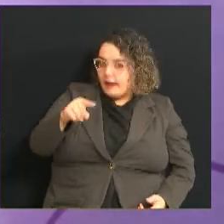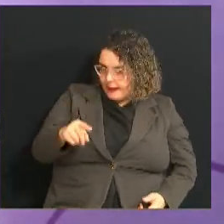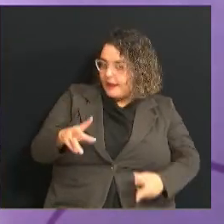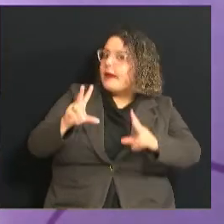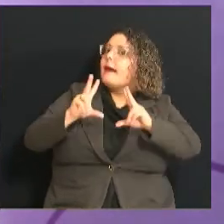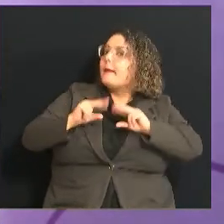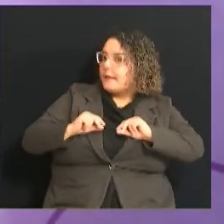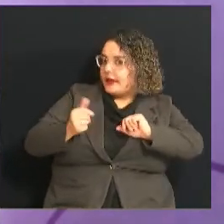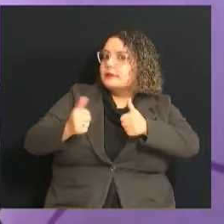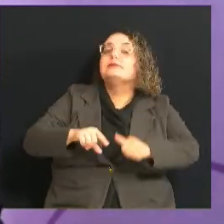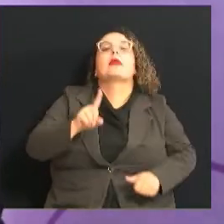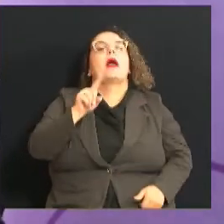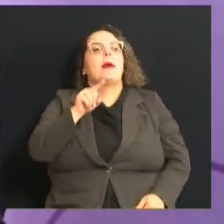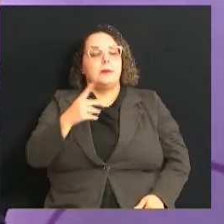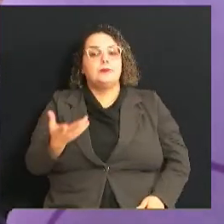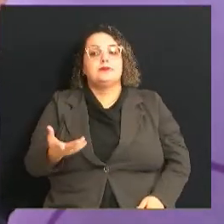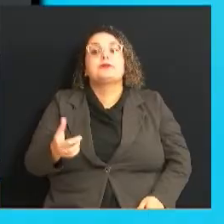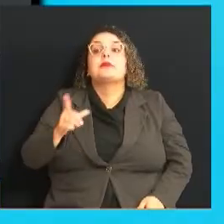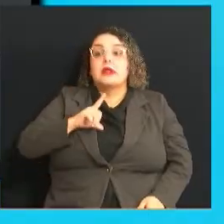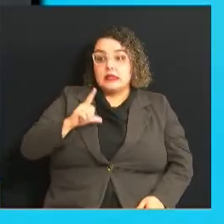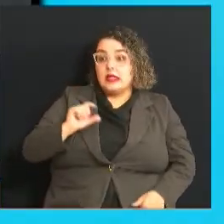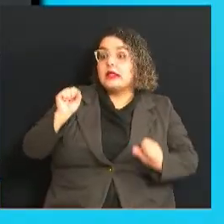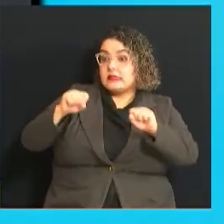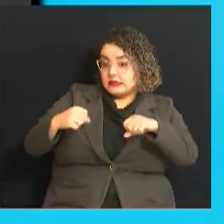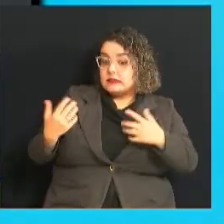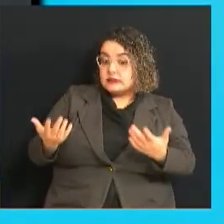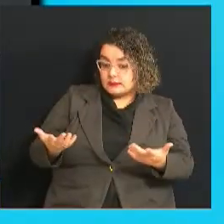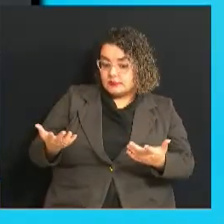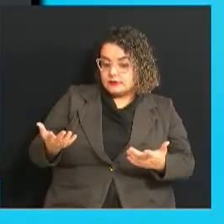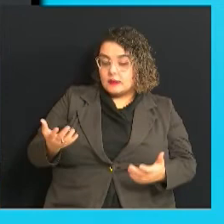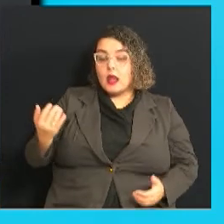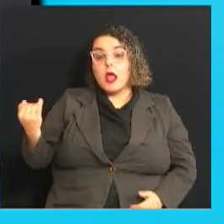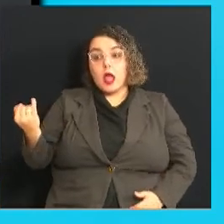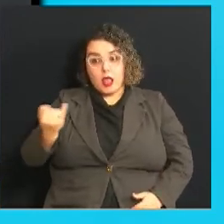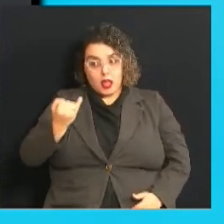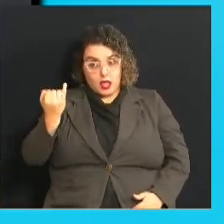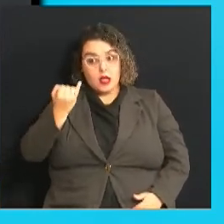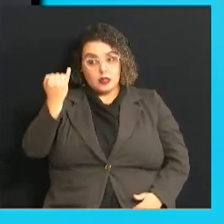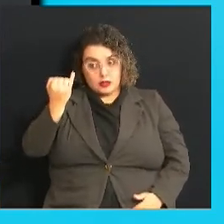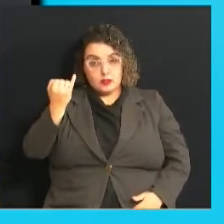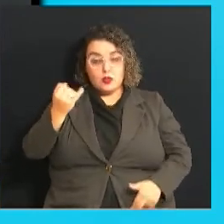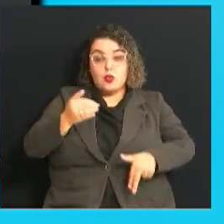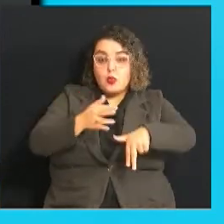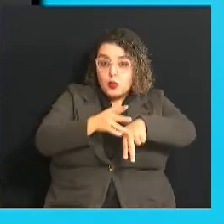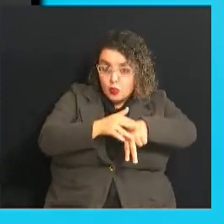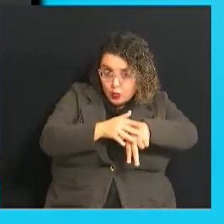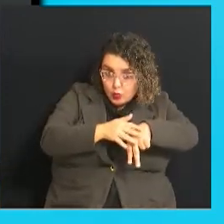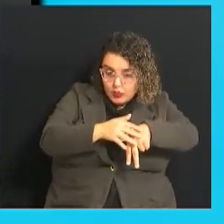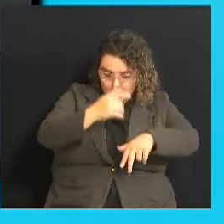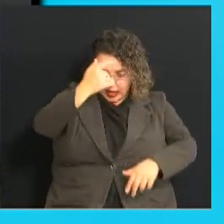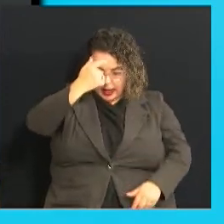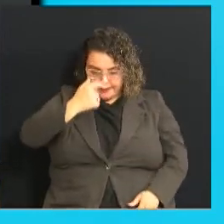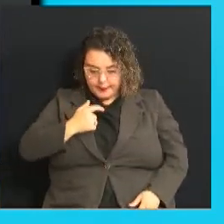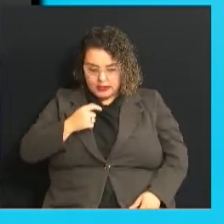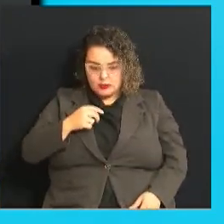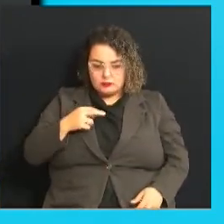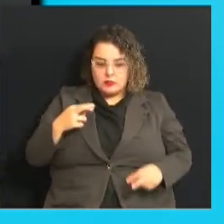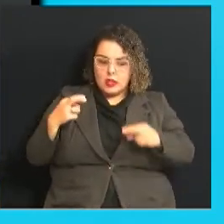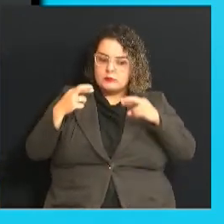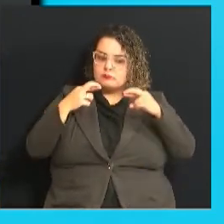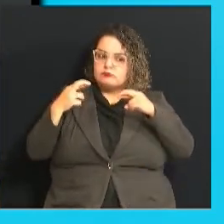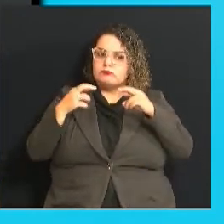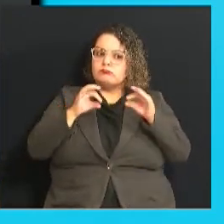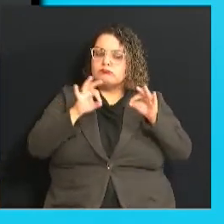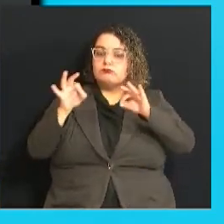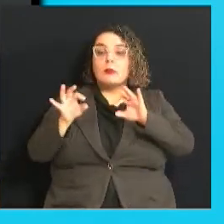Exato. Dá sim, tá? É importante o paciente, a pessoa observar, e os familiares